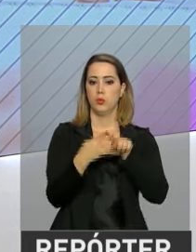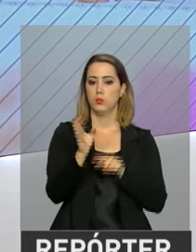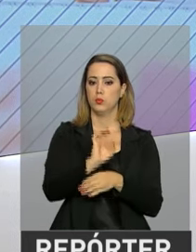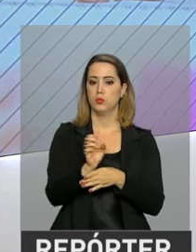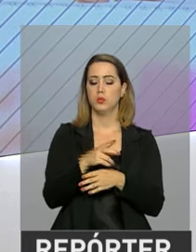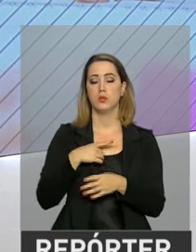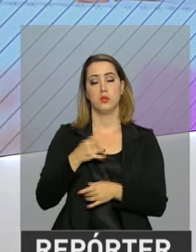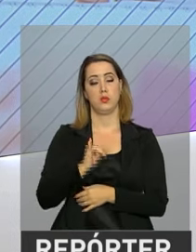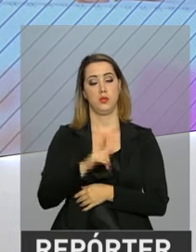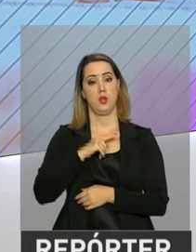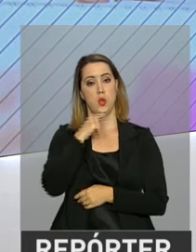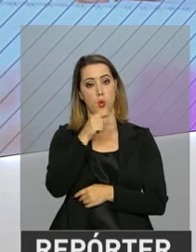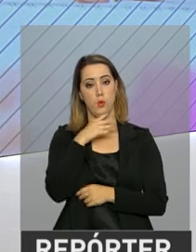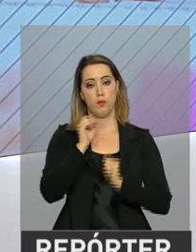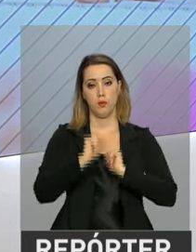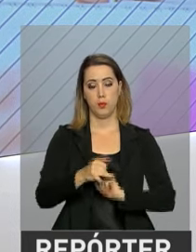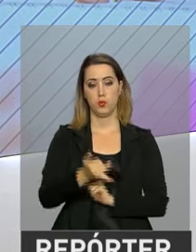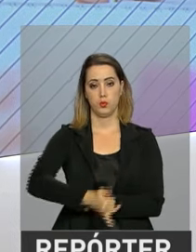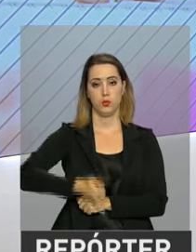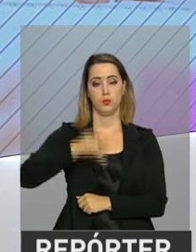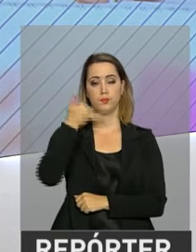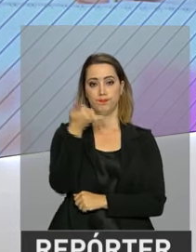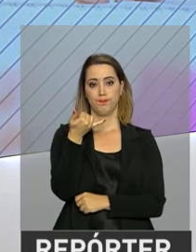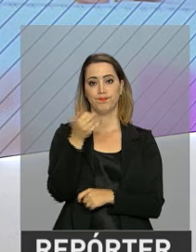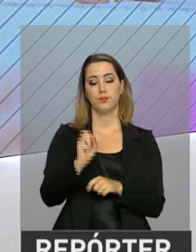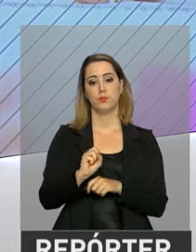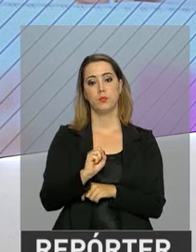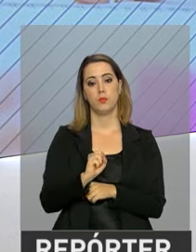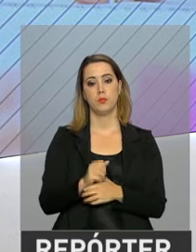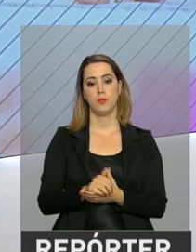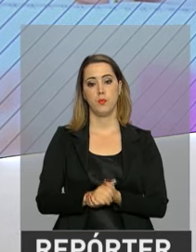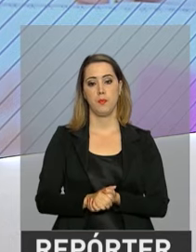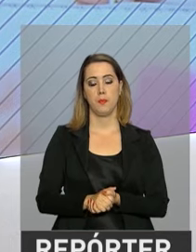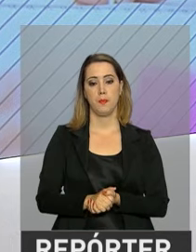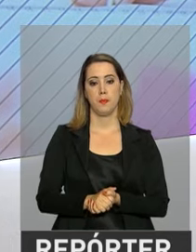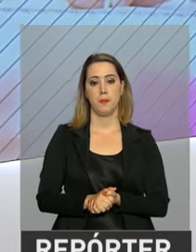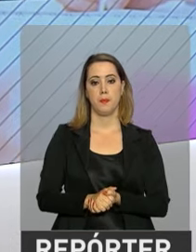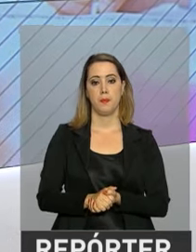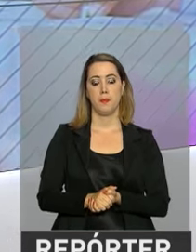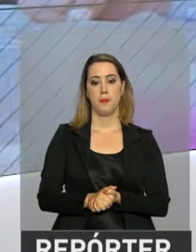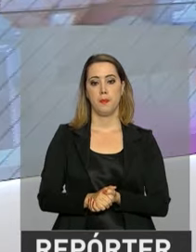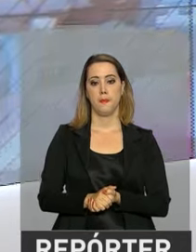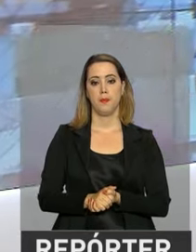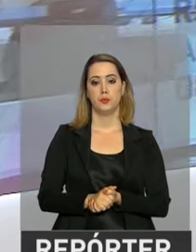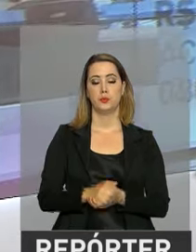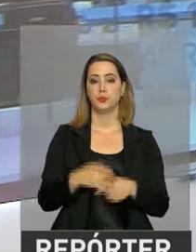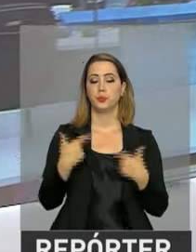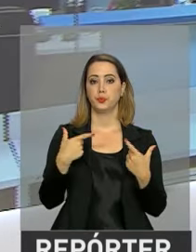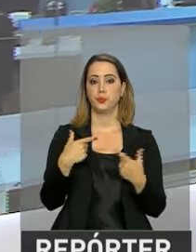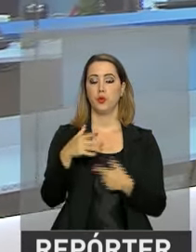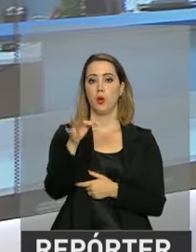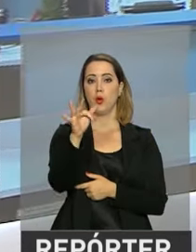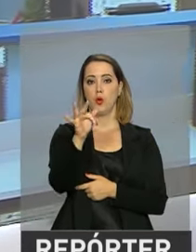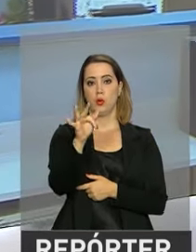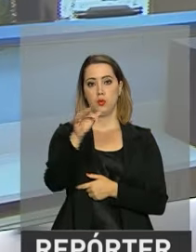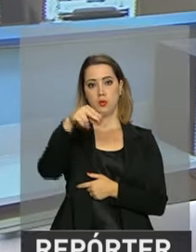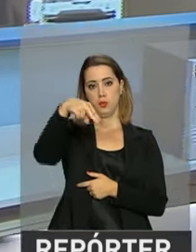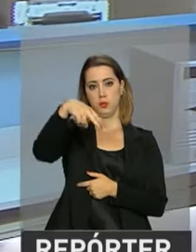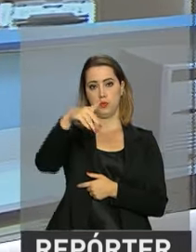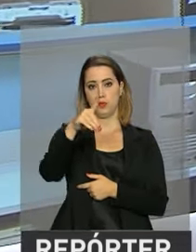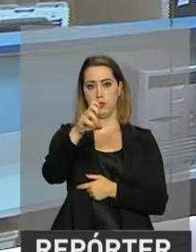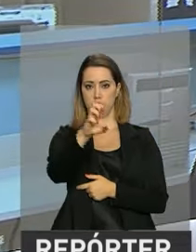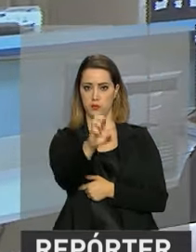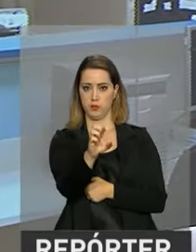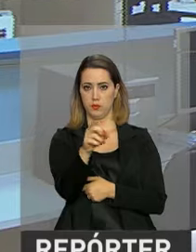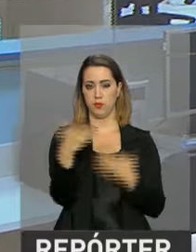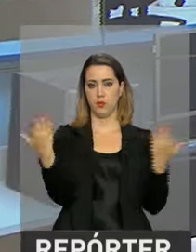telefone que está aqui na tela o 0800 616161 e o Fundo Nacional de Desenvolvimento da Educação o